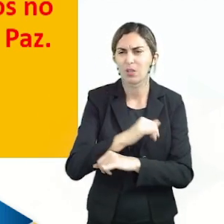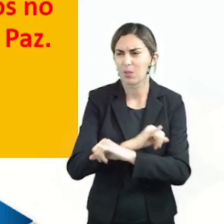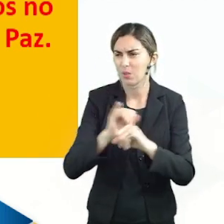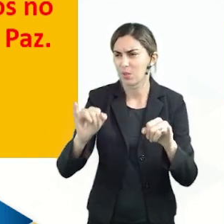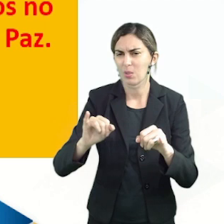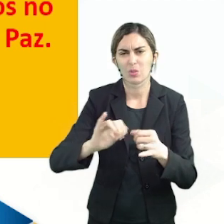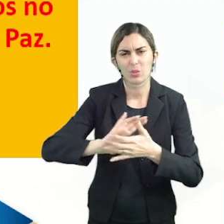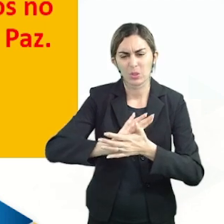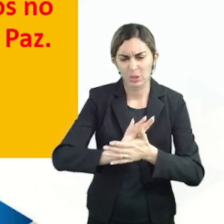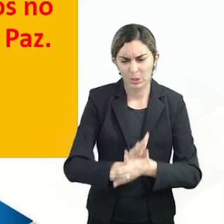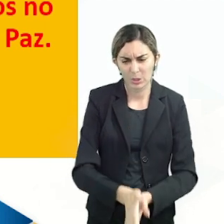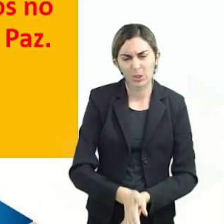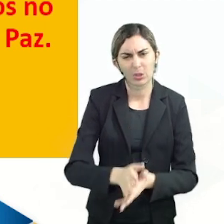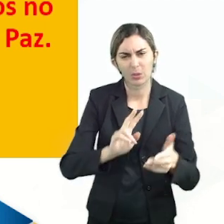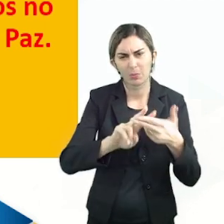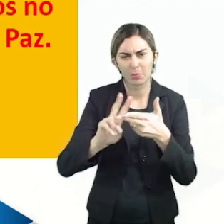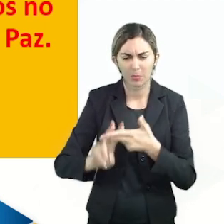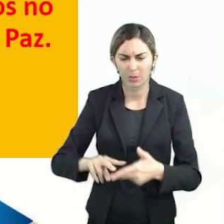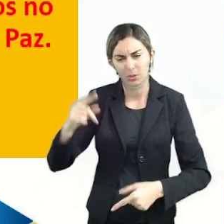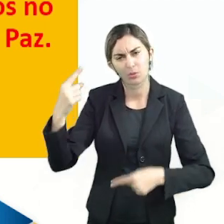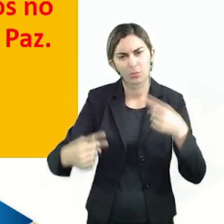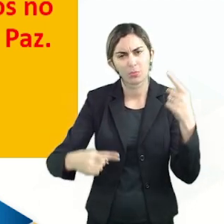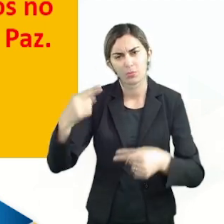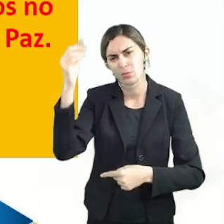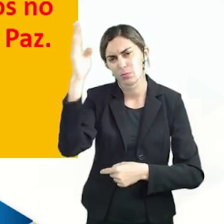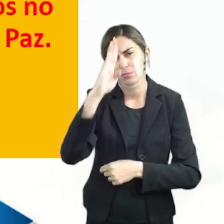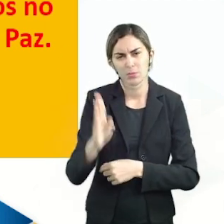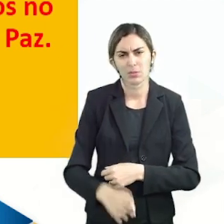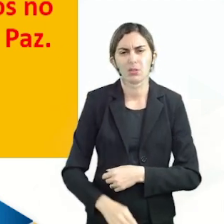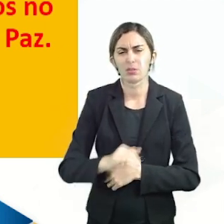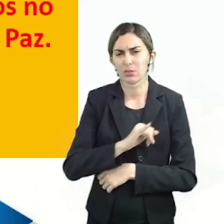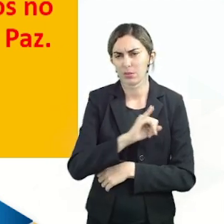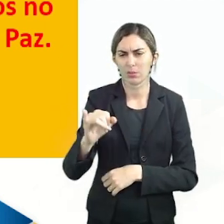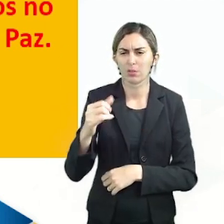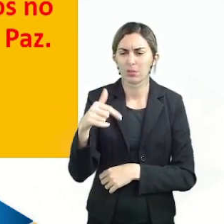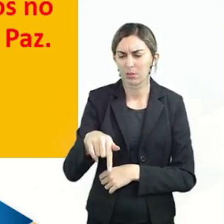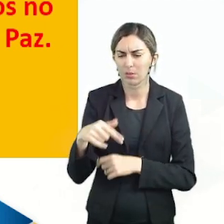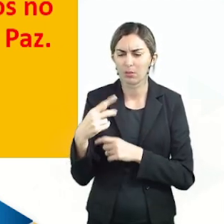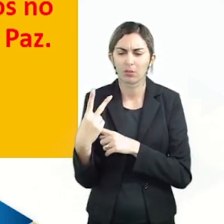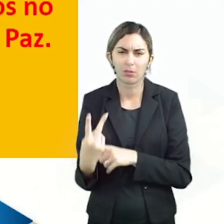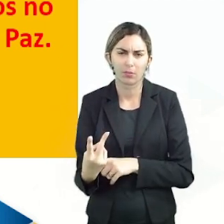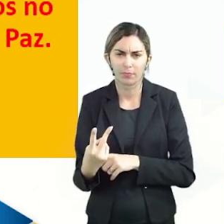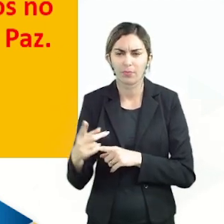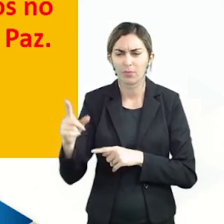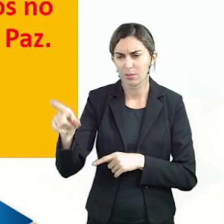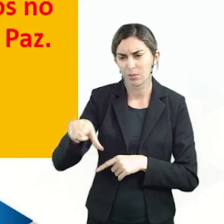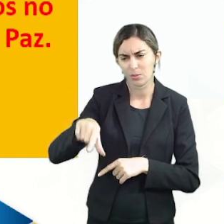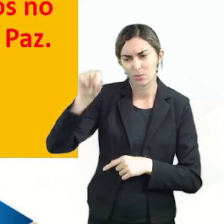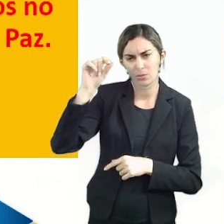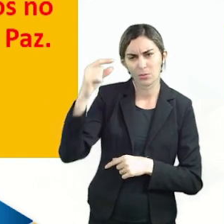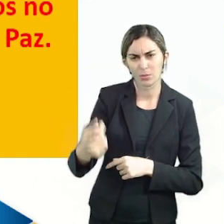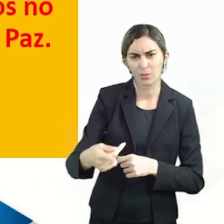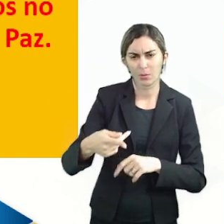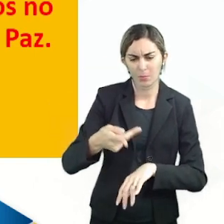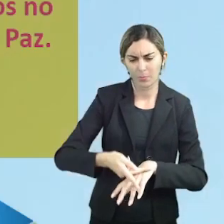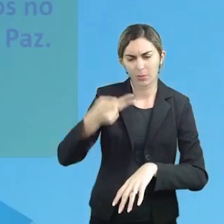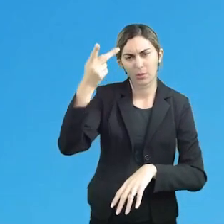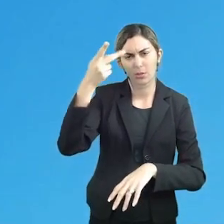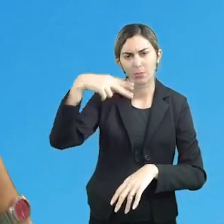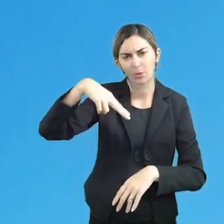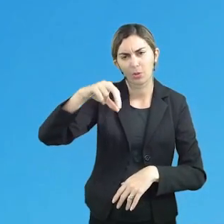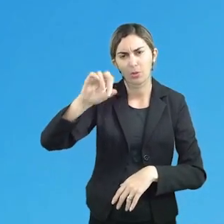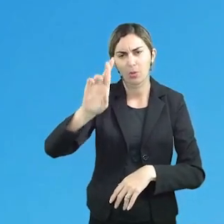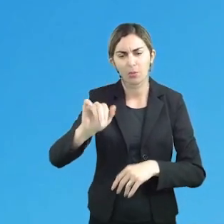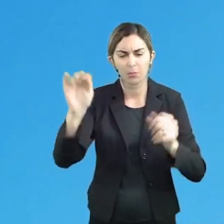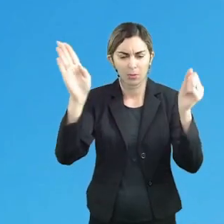e a situação dos presos políticos no Brasil. Em 72, ele foi indicado como Prêmio Nobel